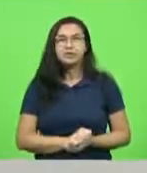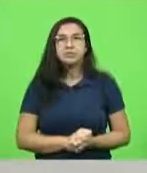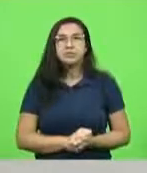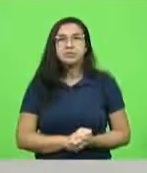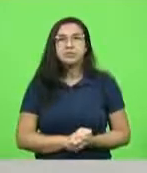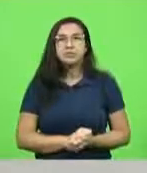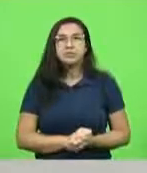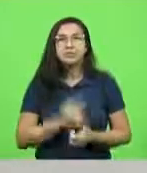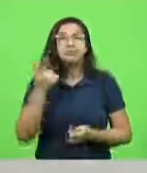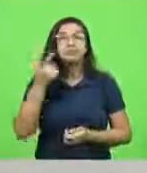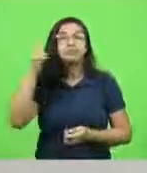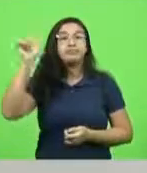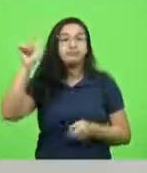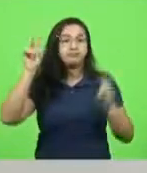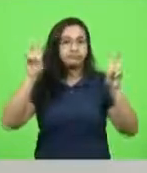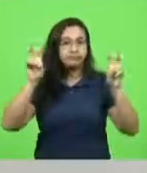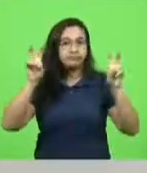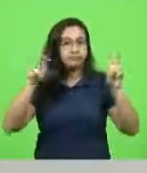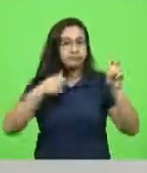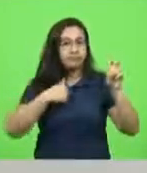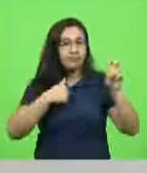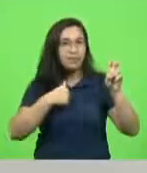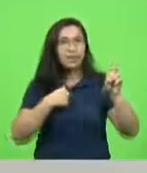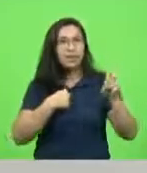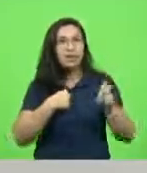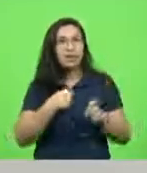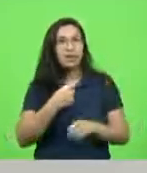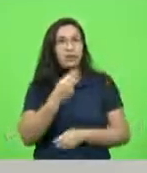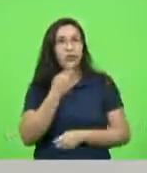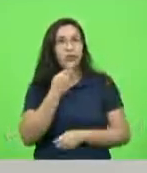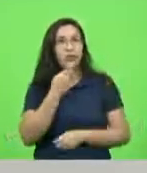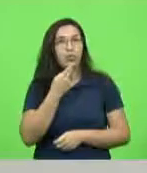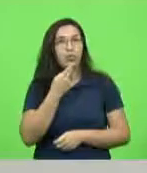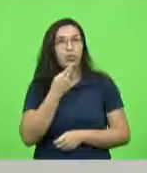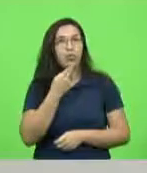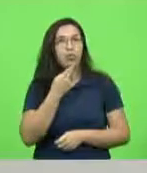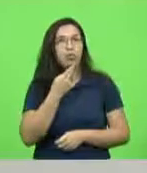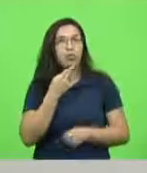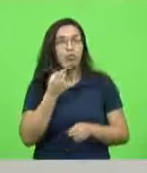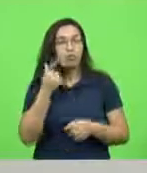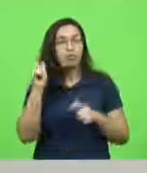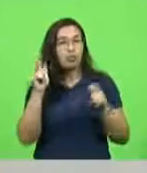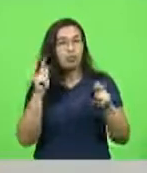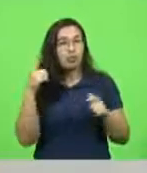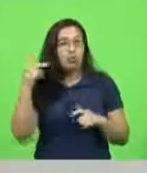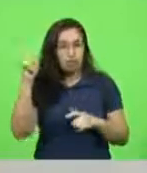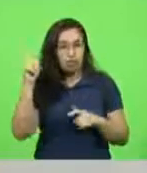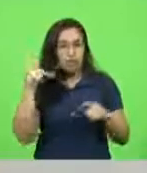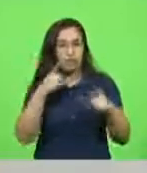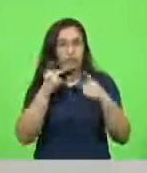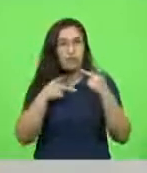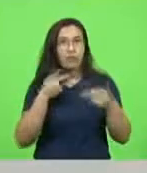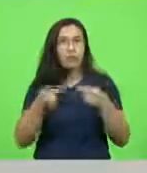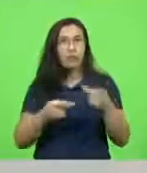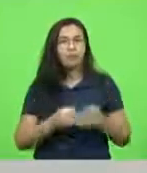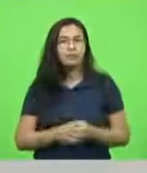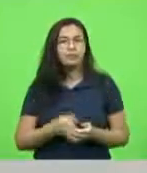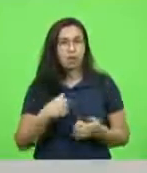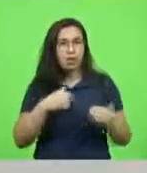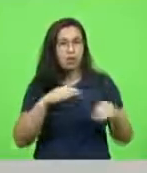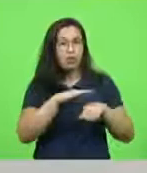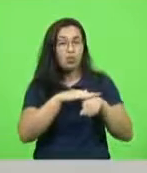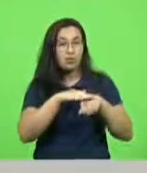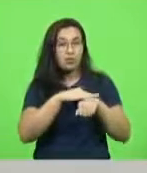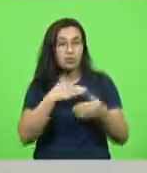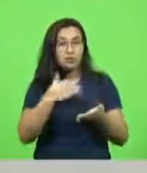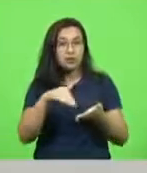outro assunto que foi falado que eu não tenho procuração e vou mas vou fazer uma ressalva Deputado livre porque eu conversei